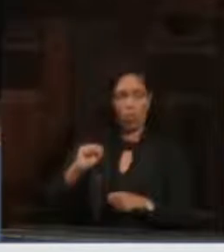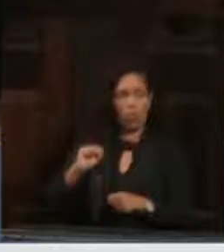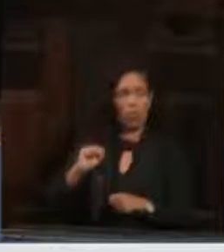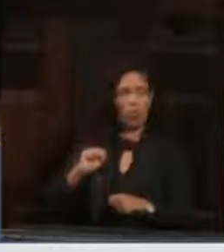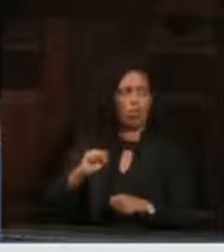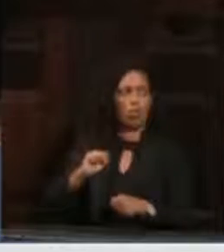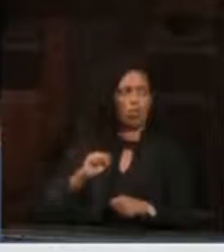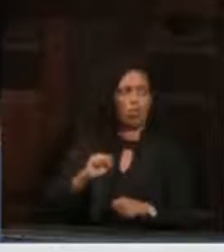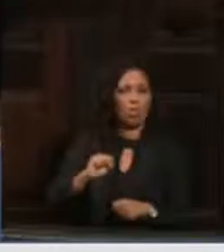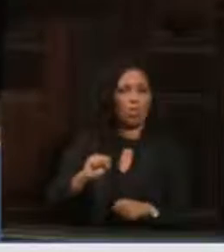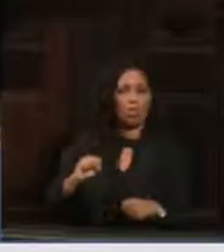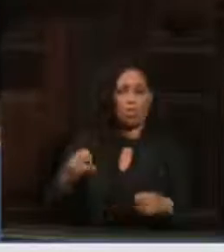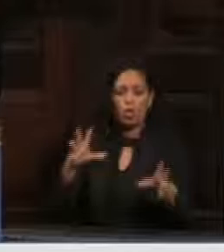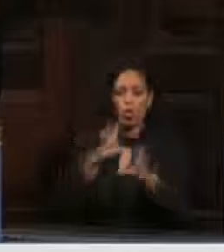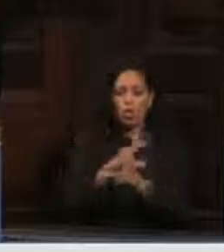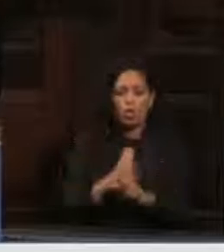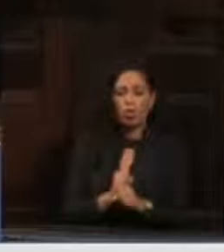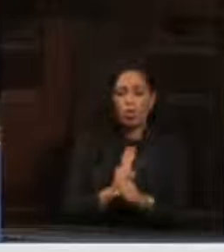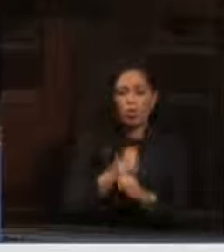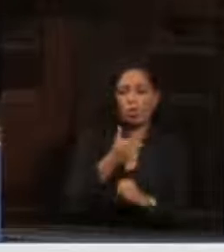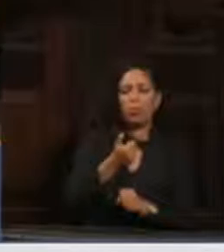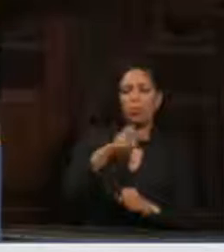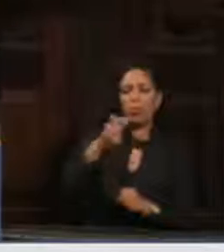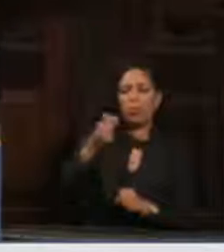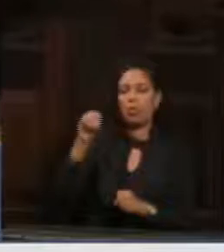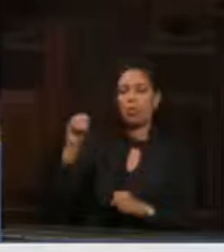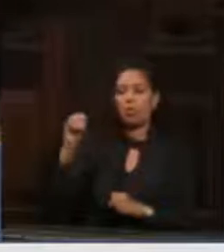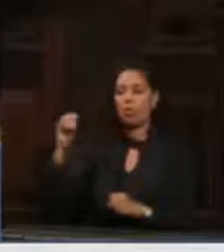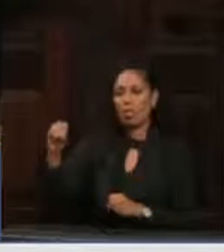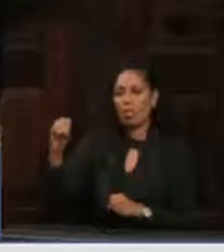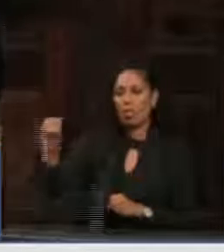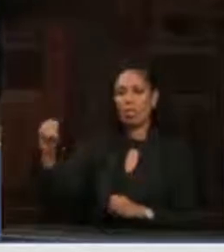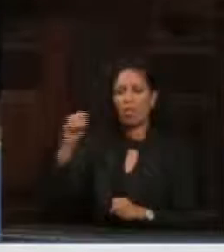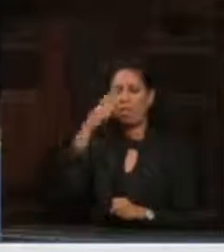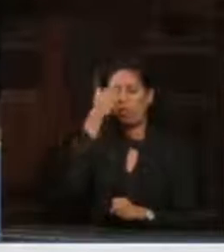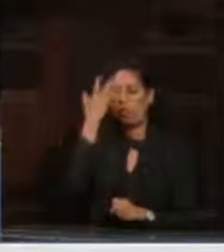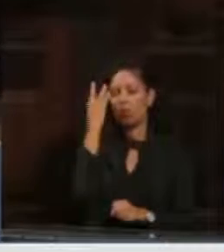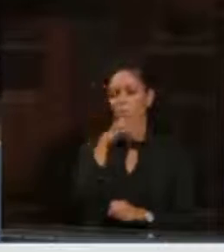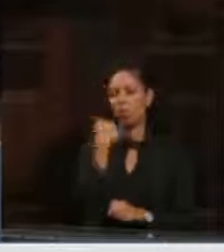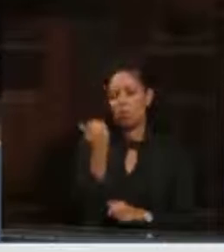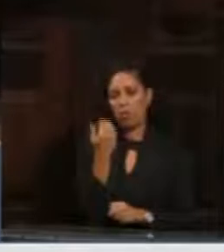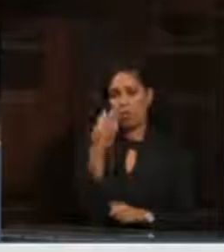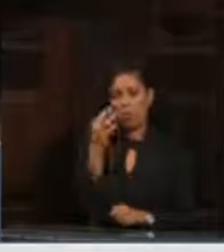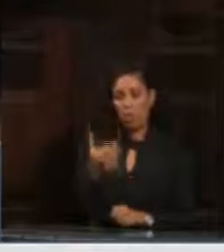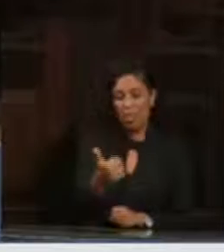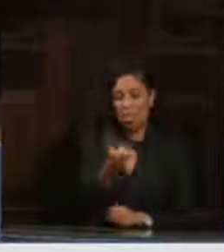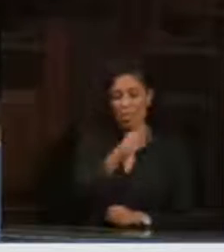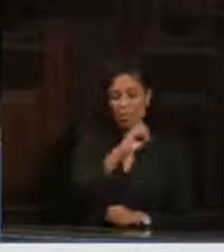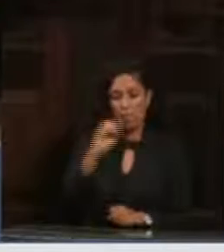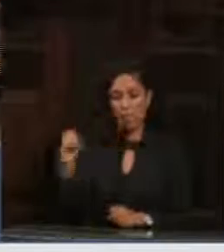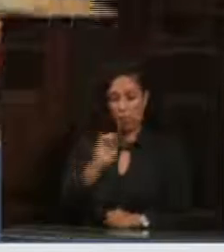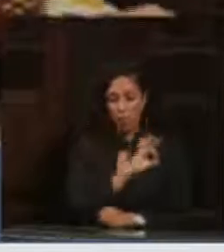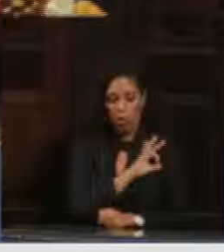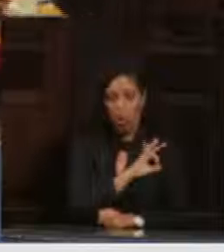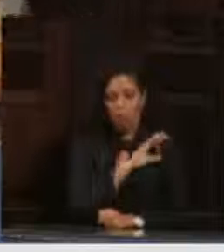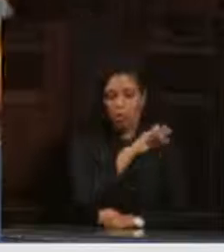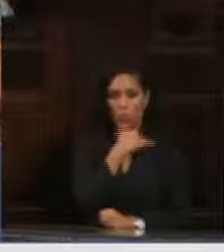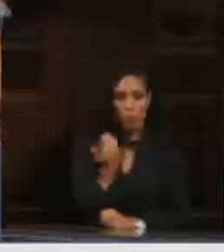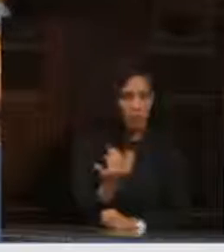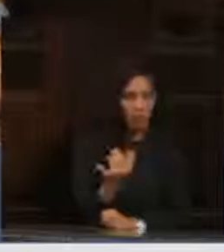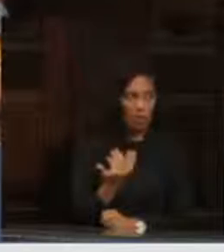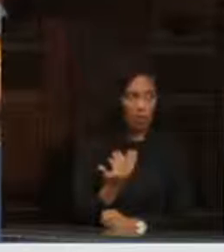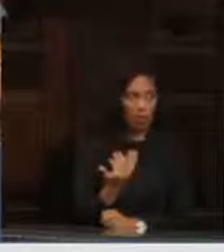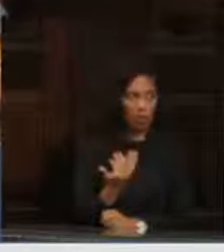1.532 mortes em operações policiais. Quase 100 policiais foram mortos. Ou seja, em